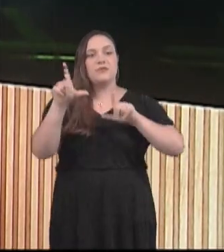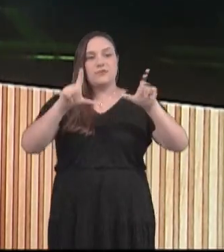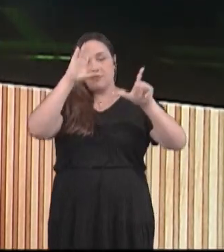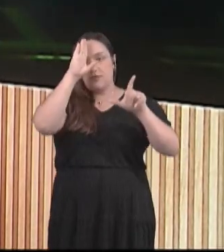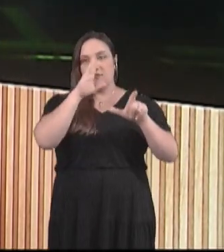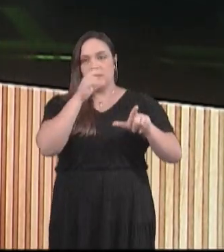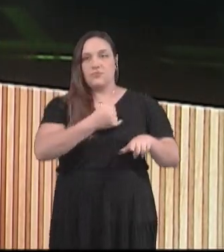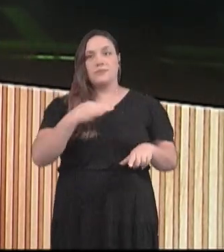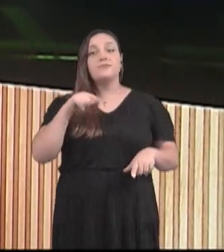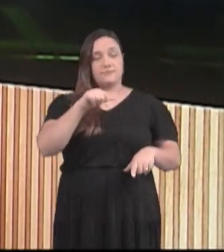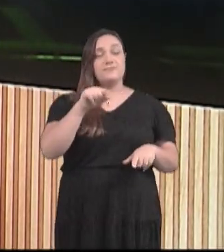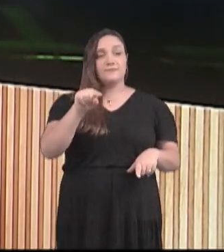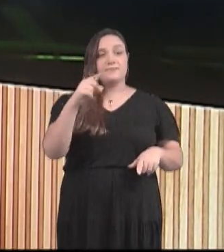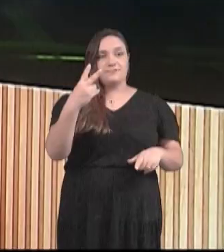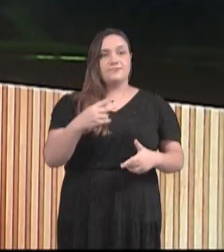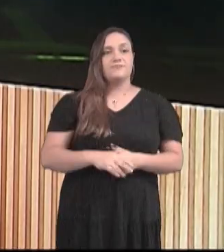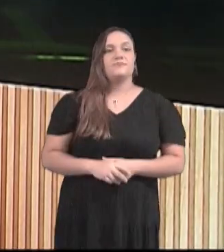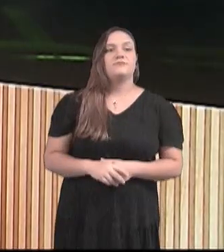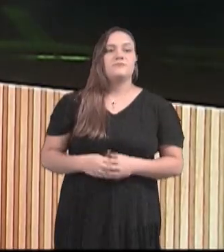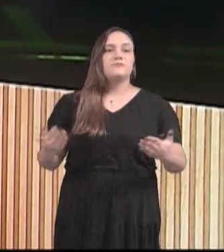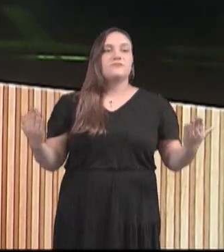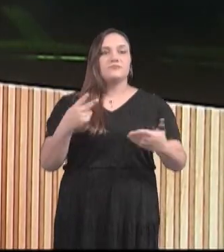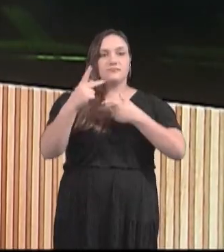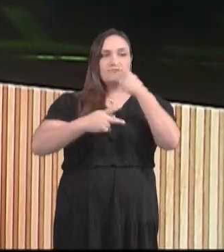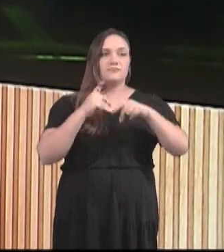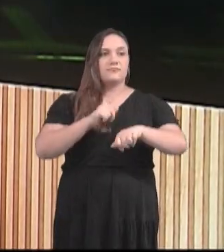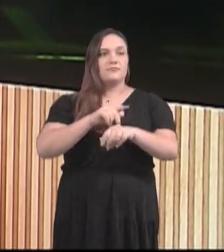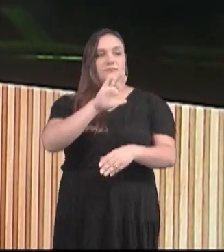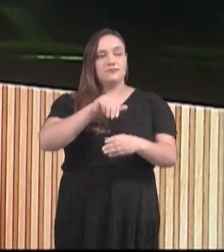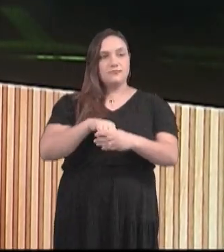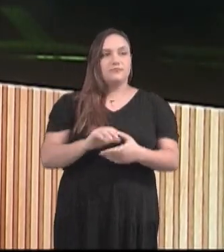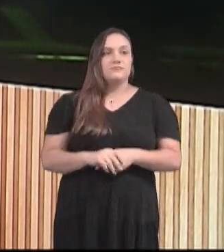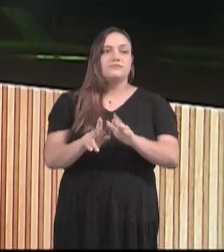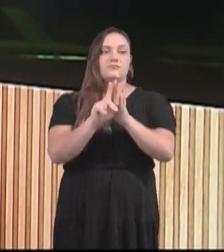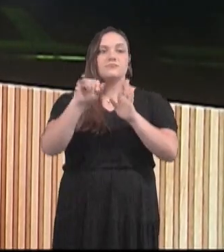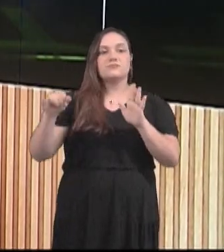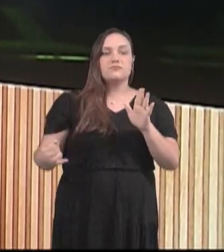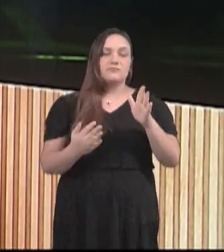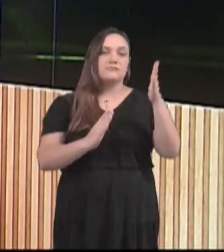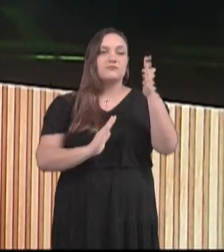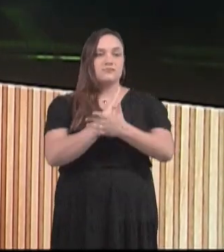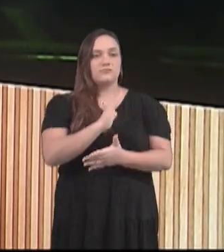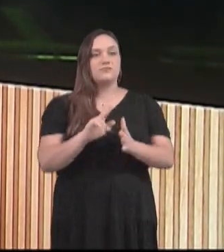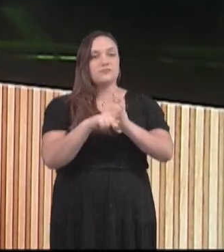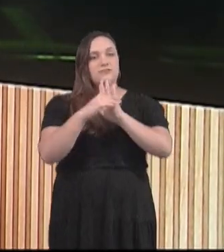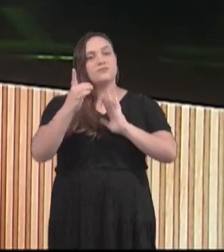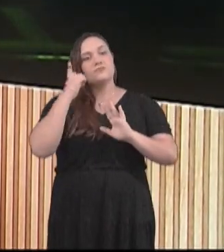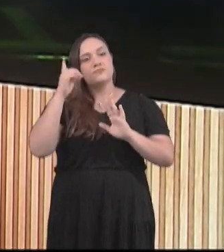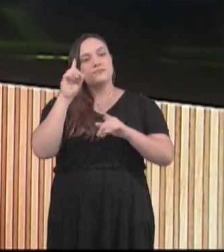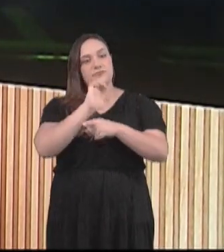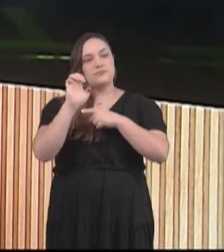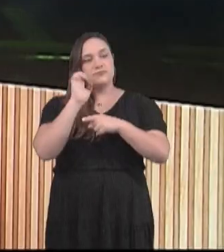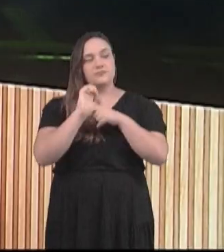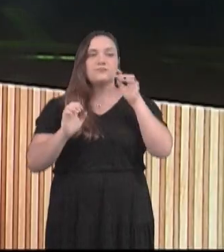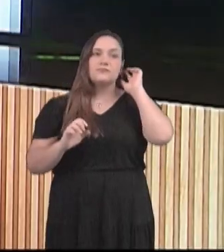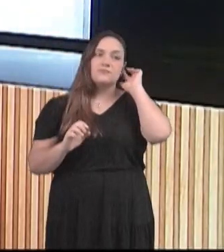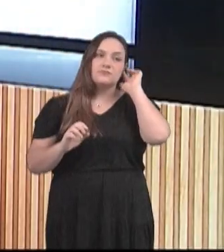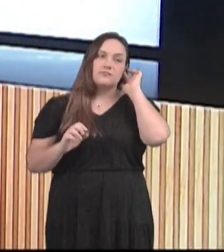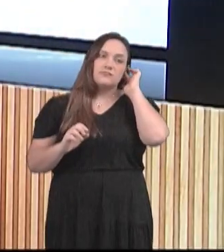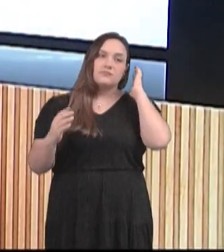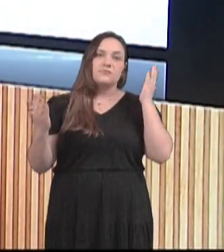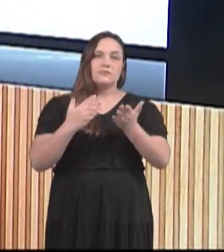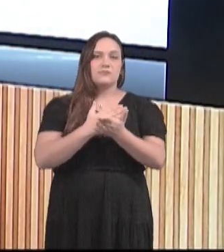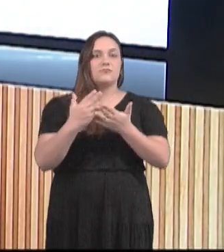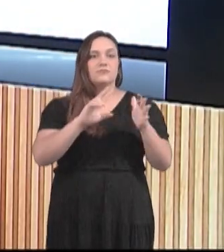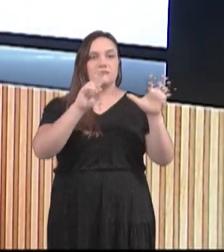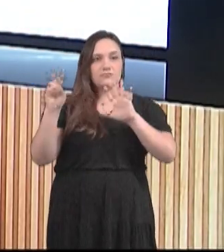no 7.2. Vamos falar agora da ordem do dia, os projetos que foram aprovados pelos deputados estaduais nesse começo